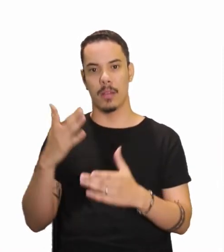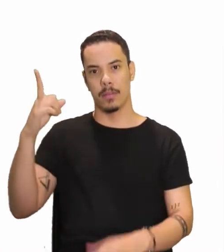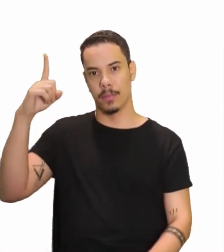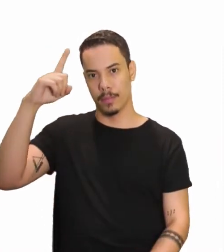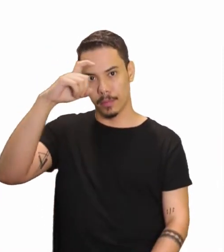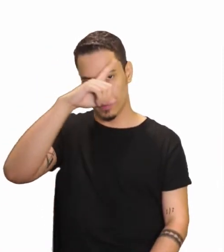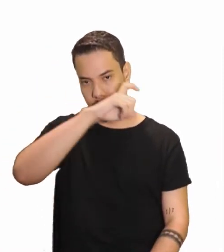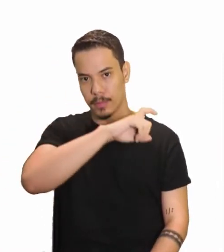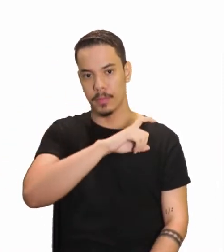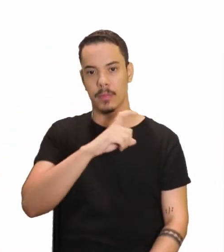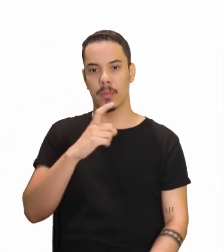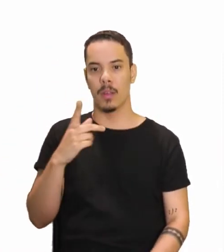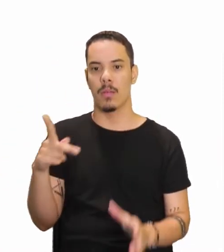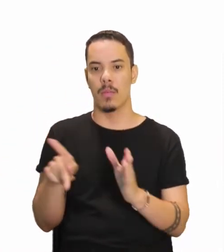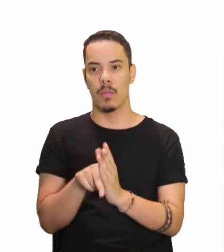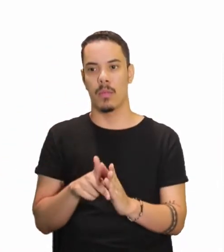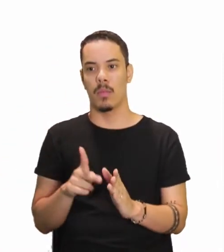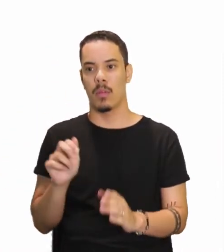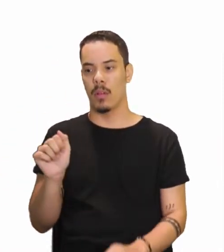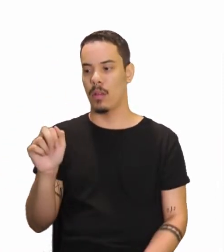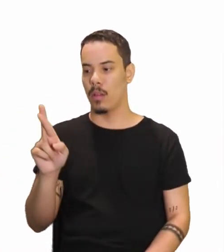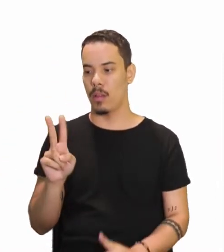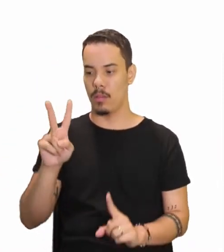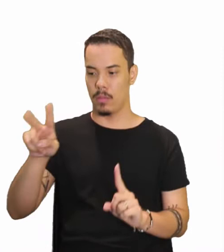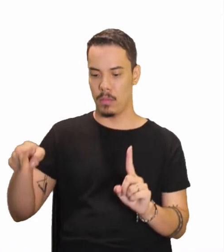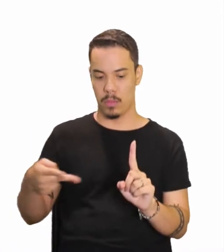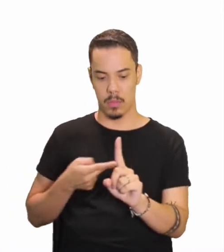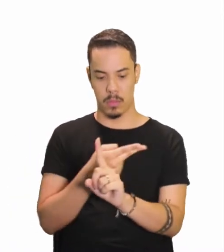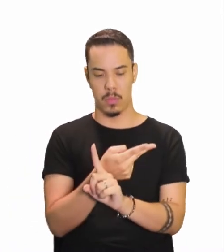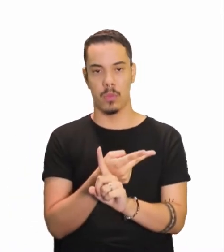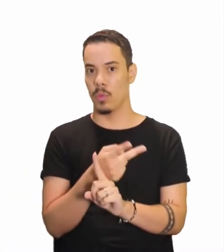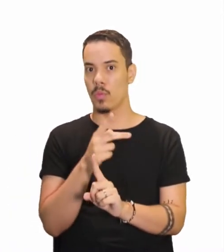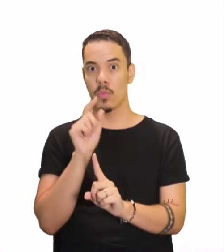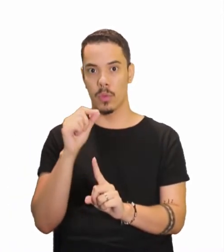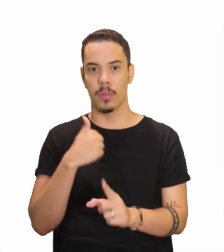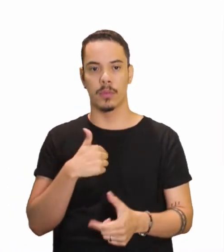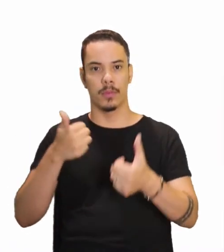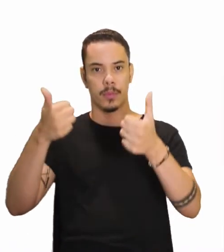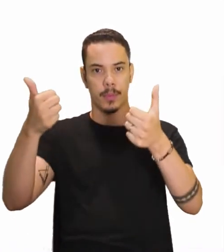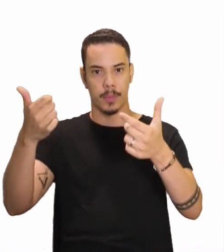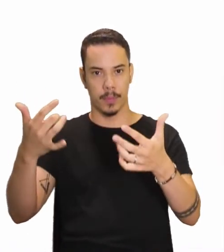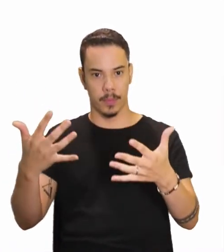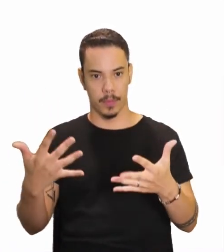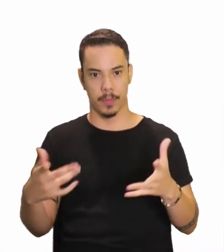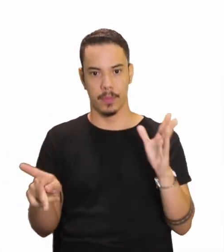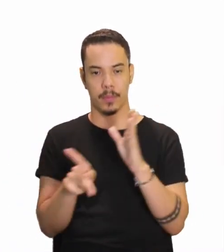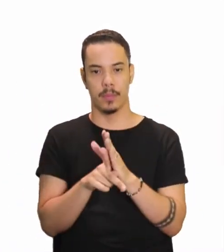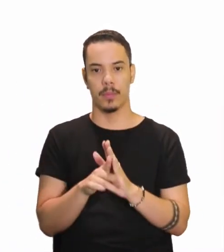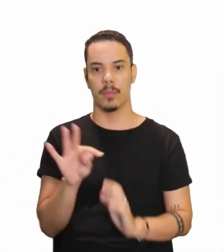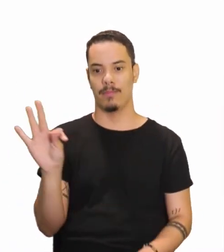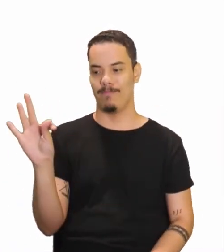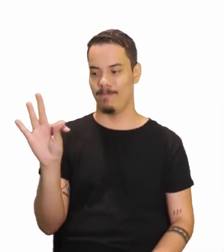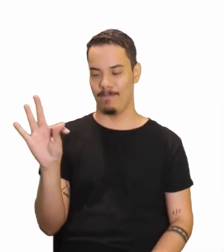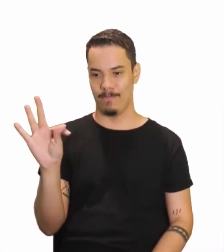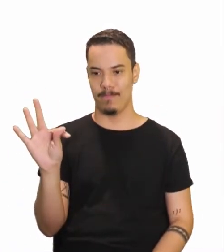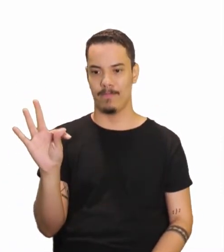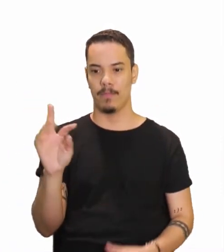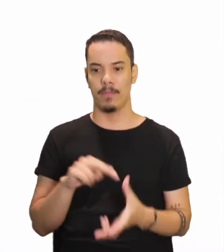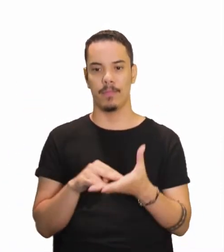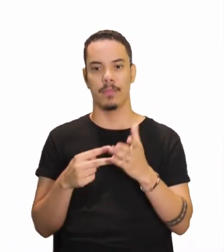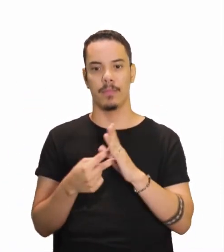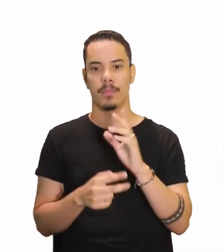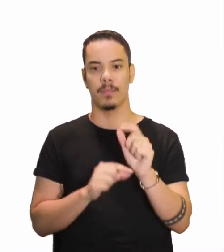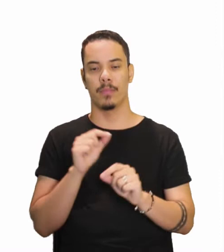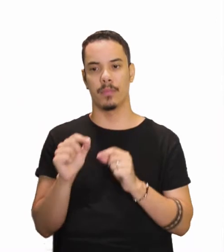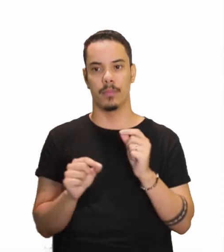dificuldade da passagem de ar pelo aparelho fonoro, que é o que nós mostramos a pronunciar o T, né? Que fica aí